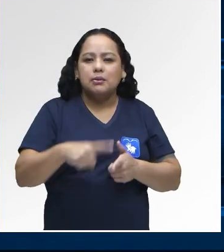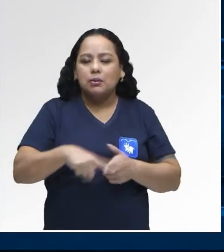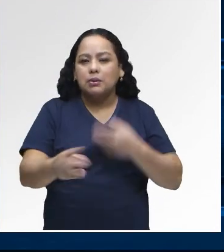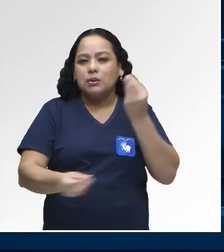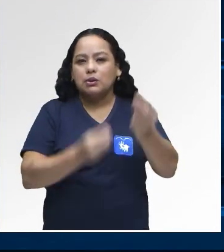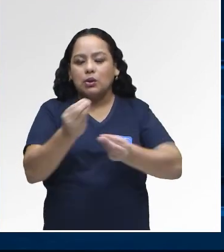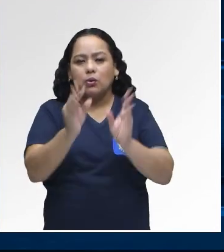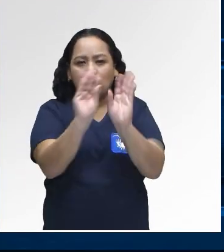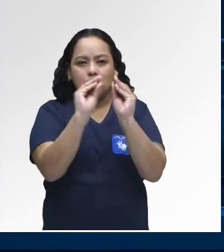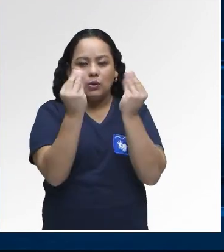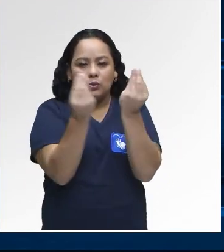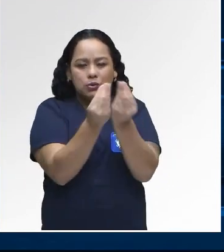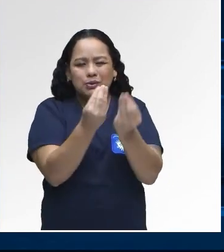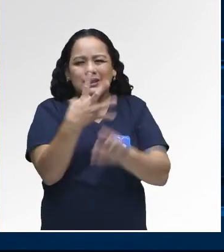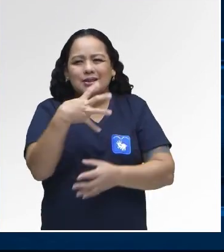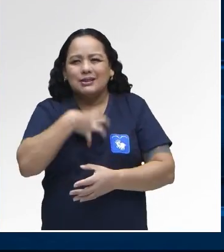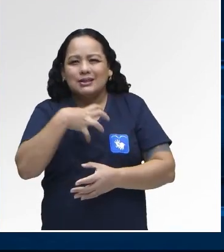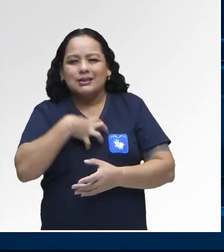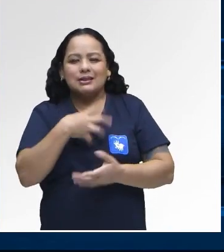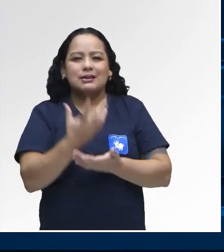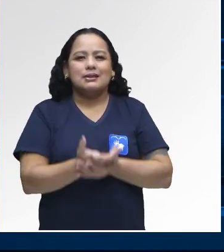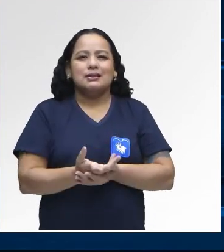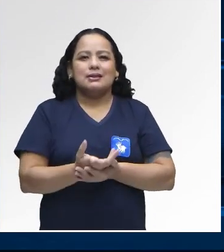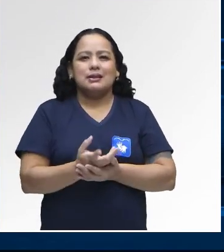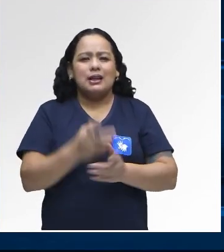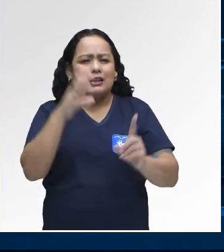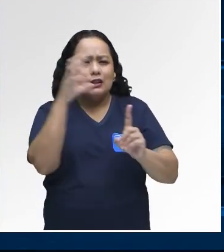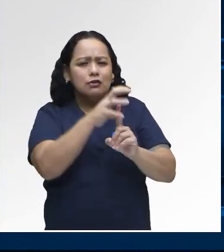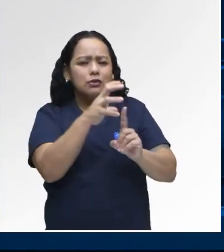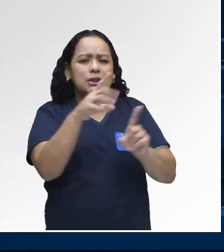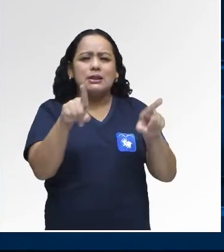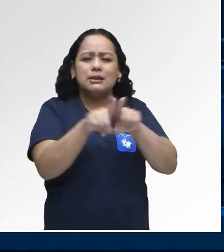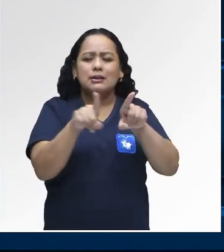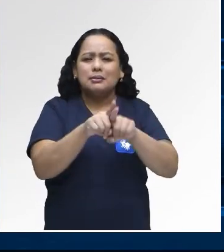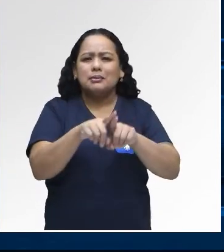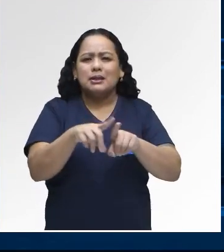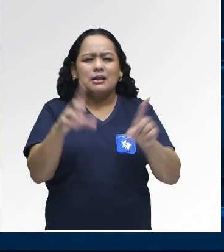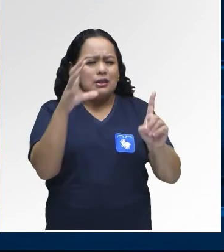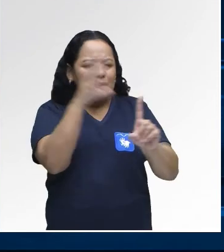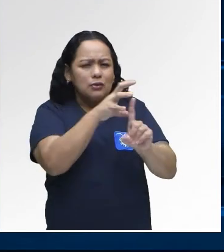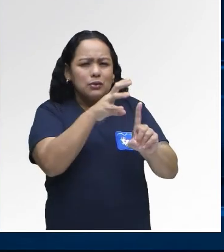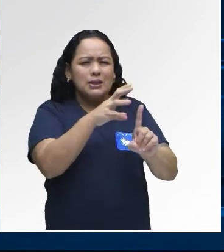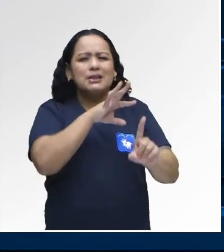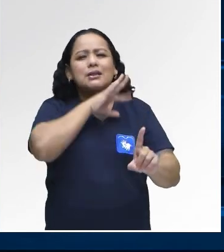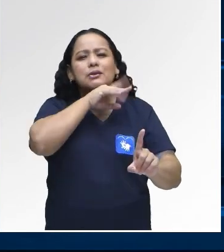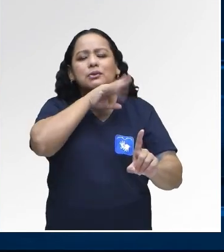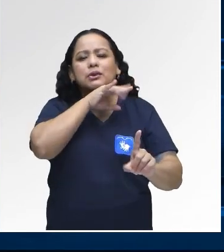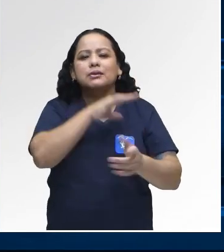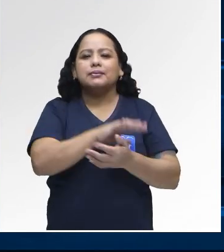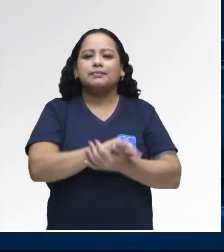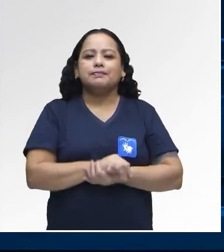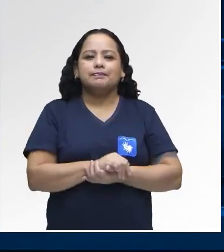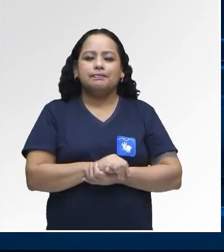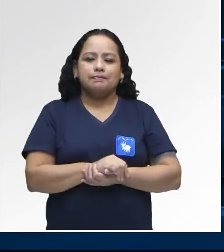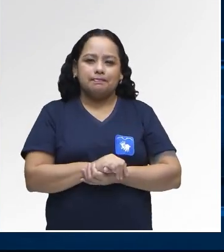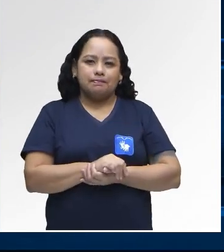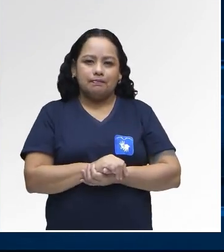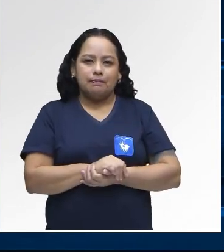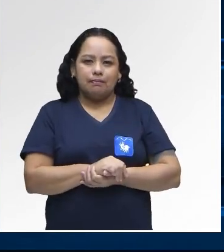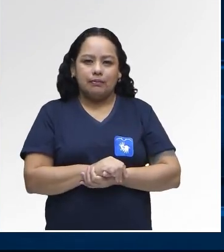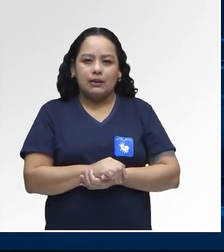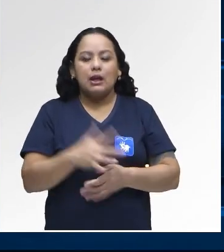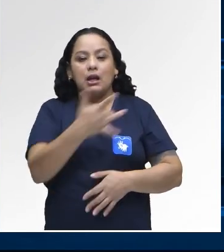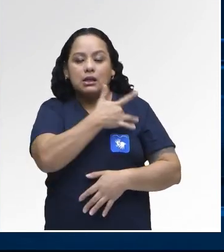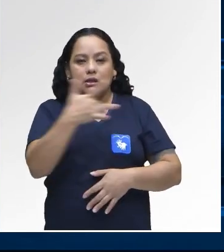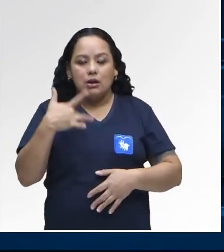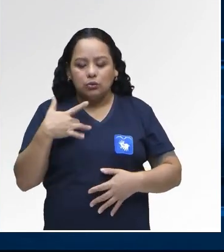a substância está influenciando negativamente, olha aqui, negativamente a